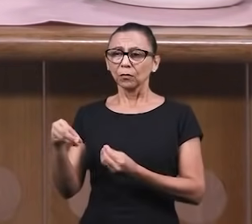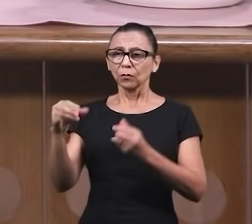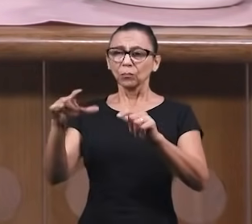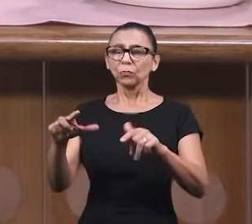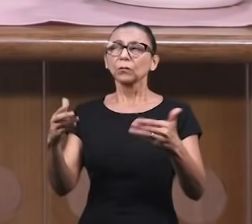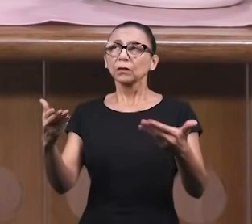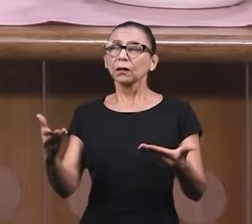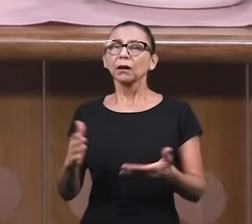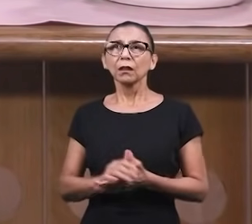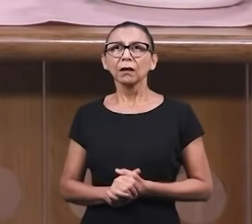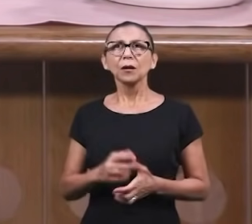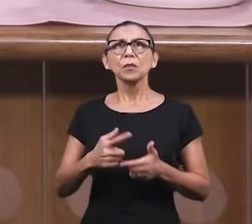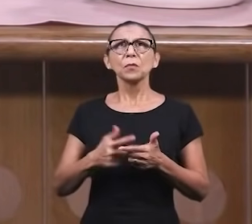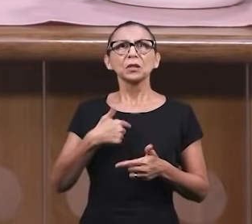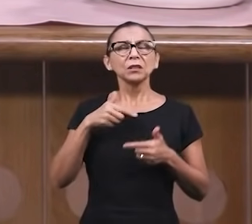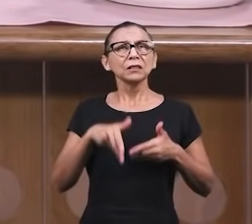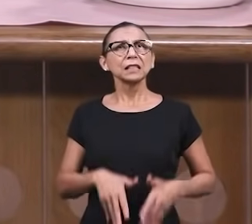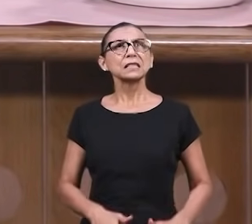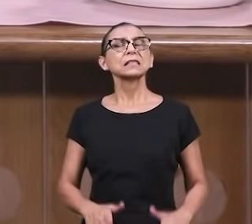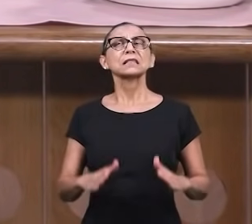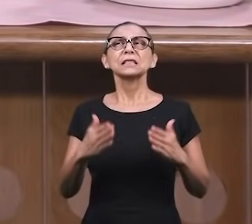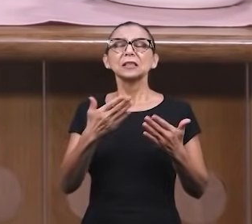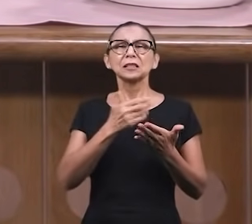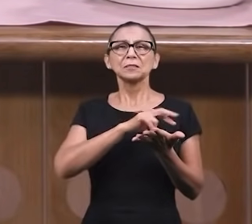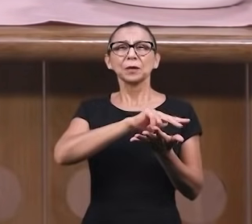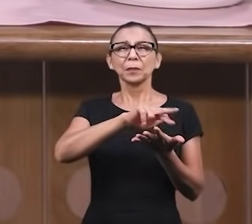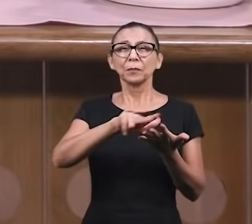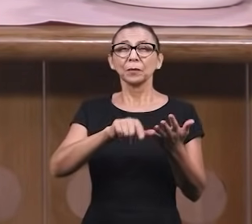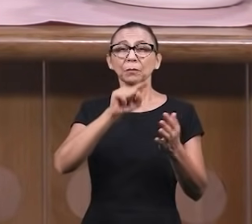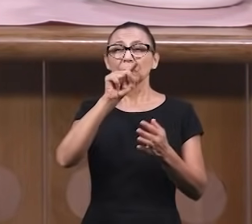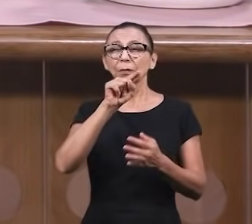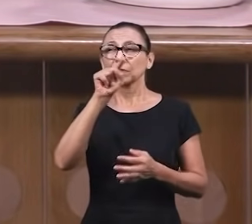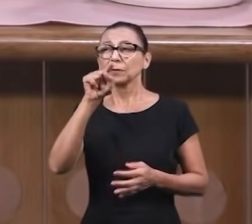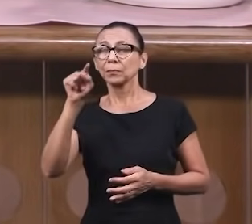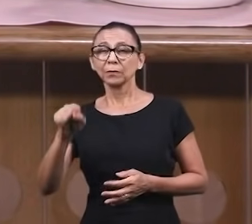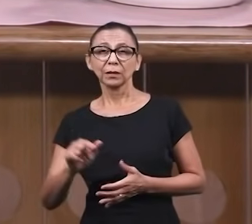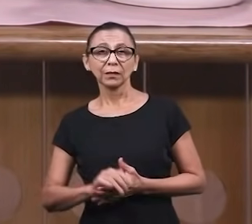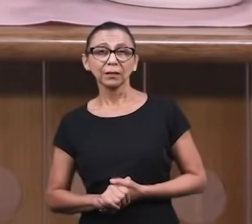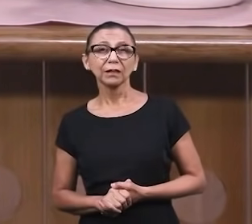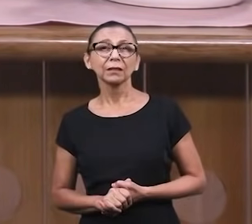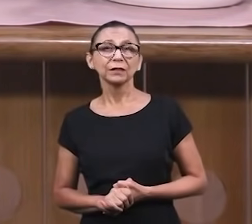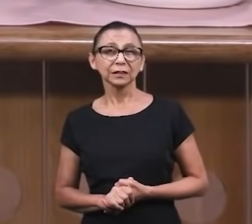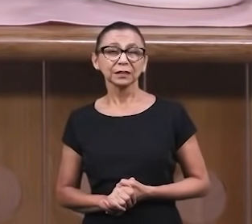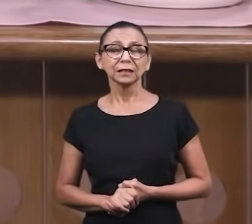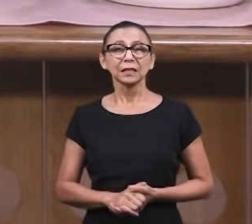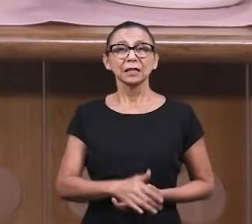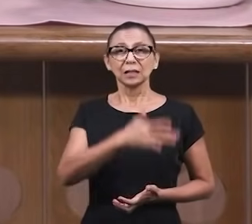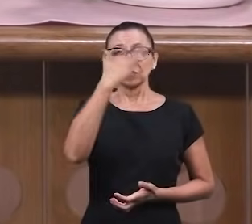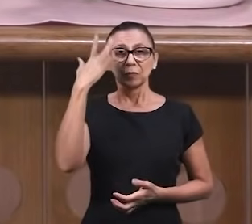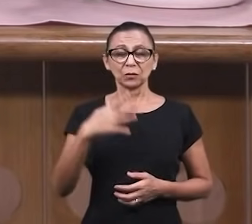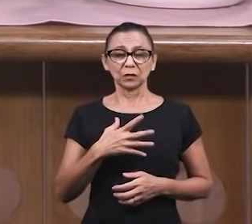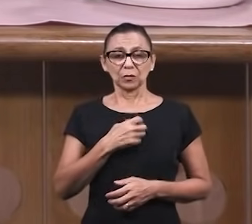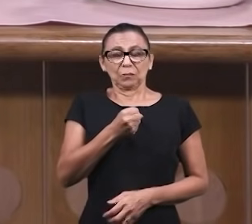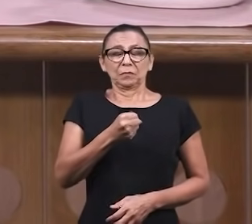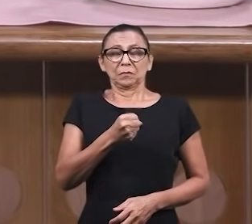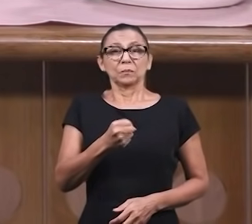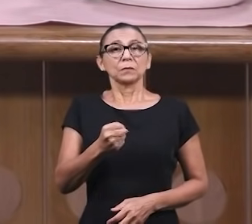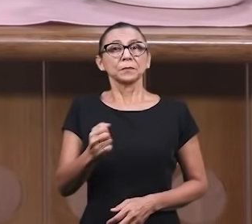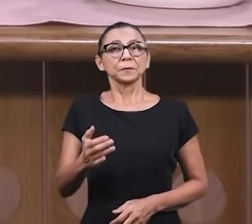o que é. Hoje, no início do século XXI, nós temos também outro problema, as chamadas